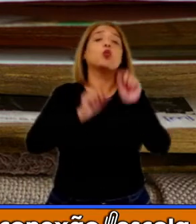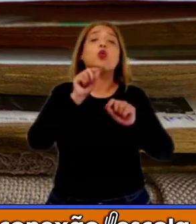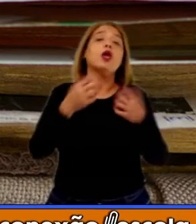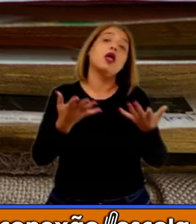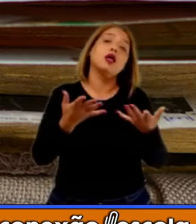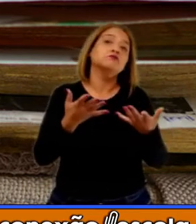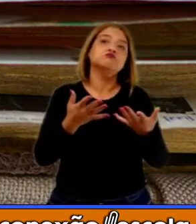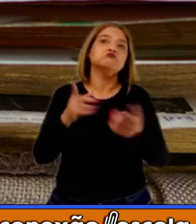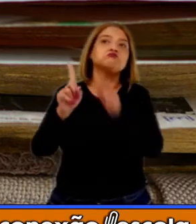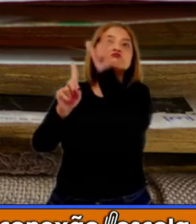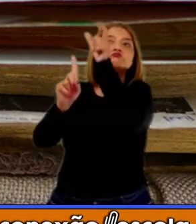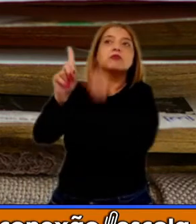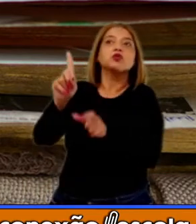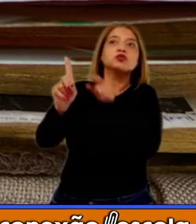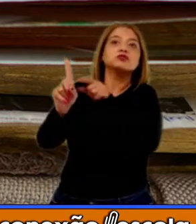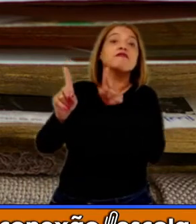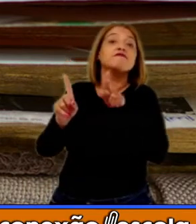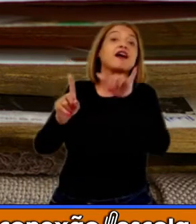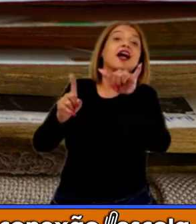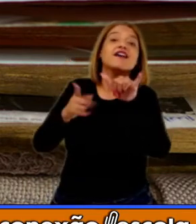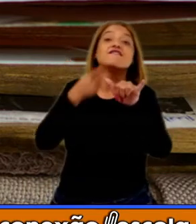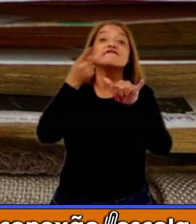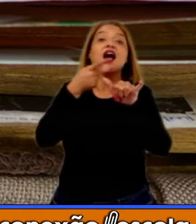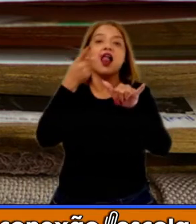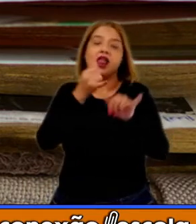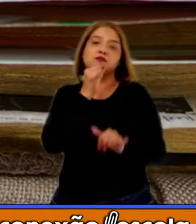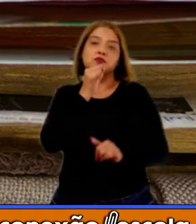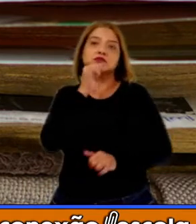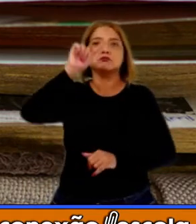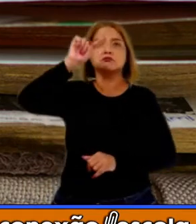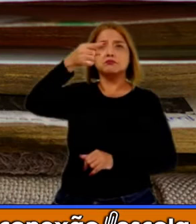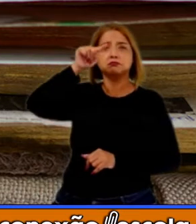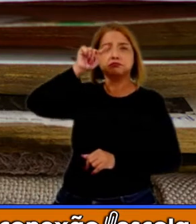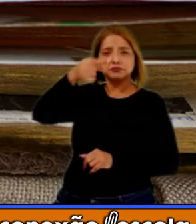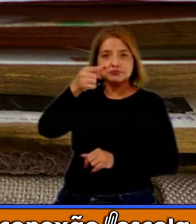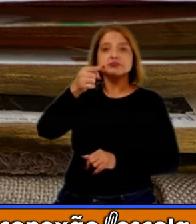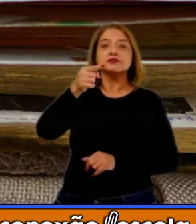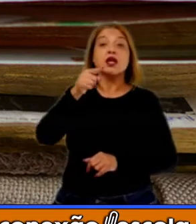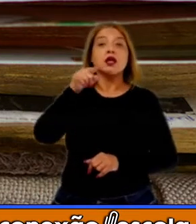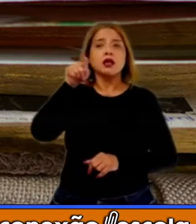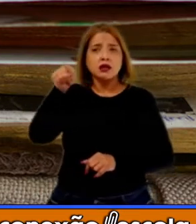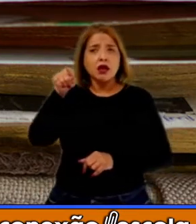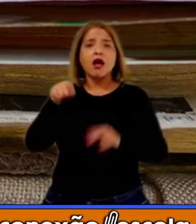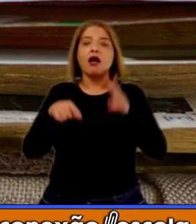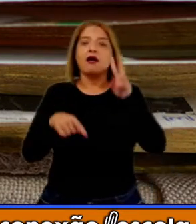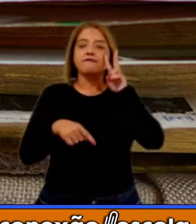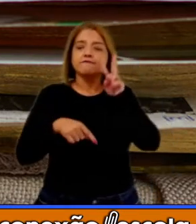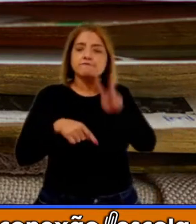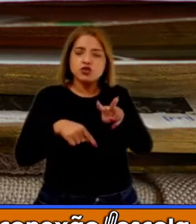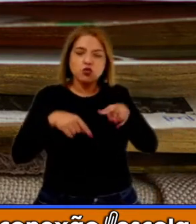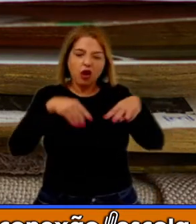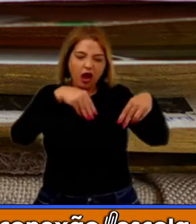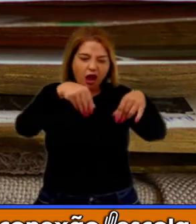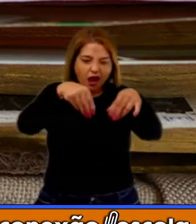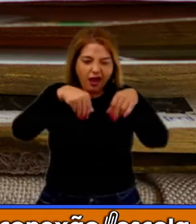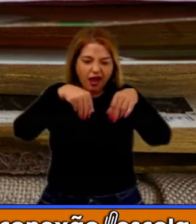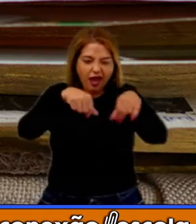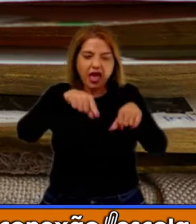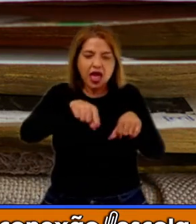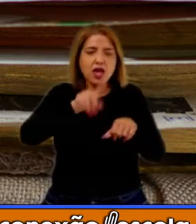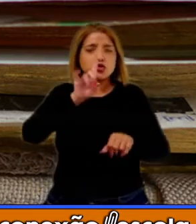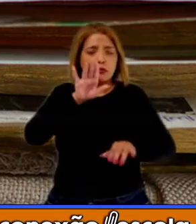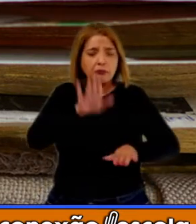indicar que o personagem vai falar. Viu na poeira só rastros entrantes, não viu